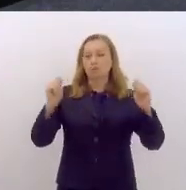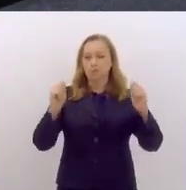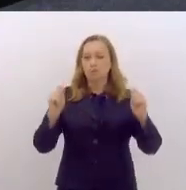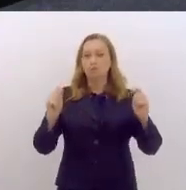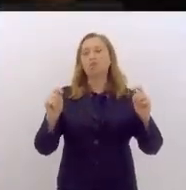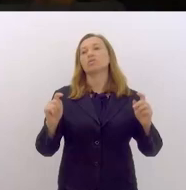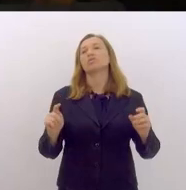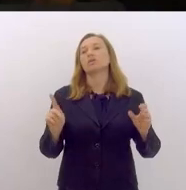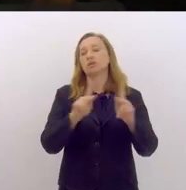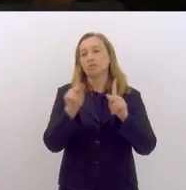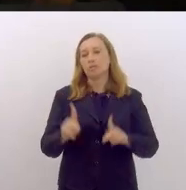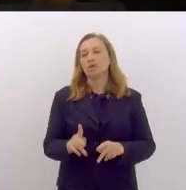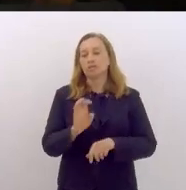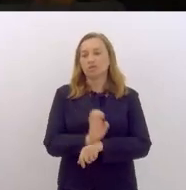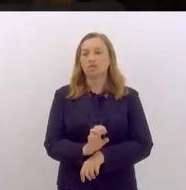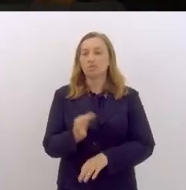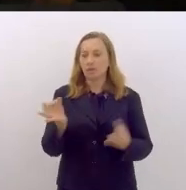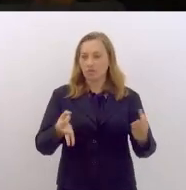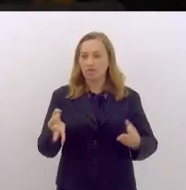estádios. Perfeito, Valdec.